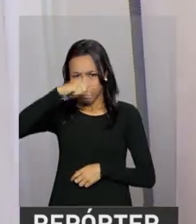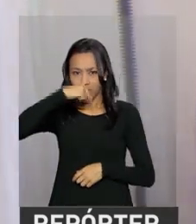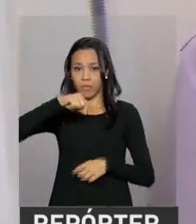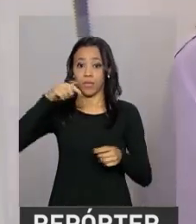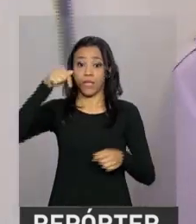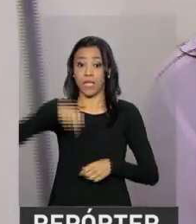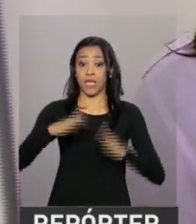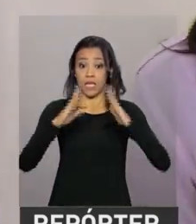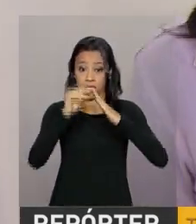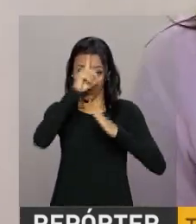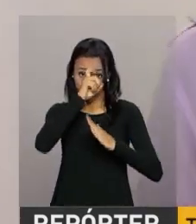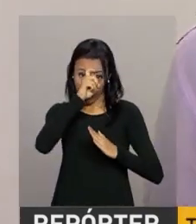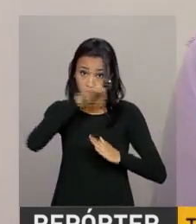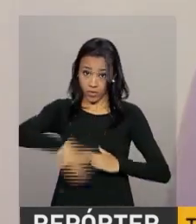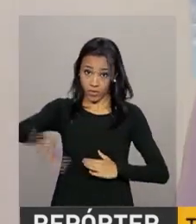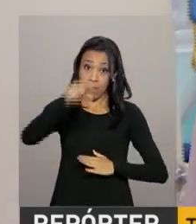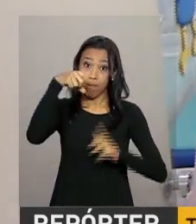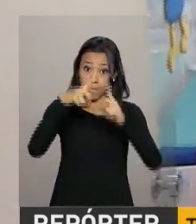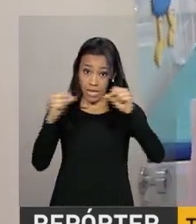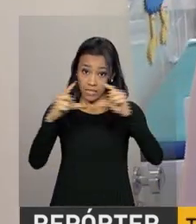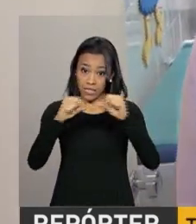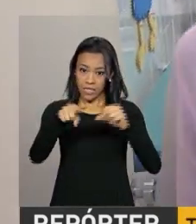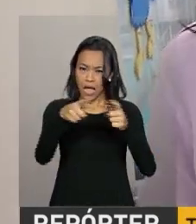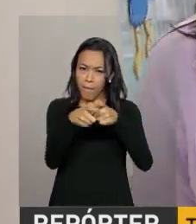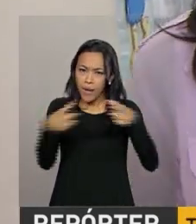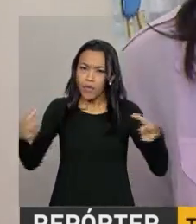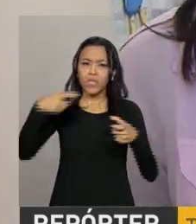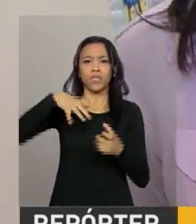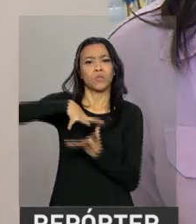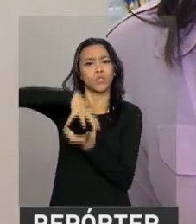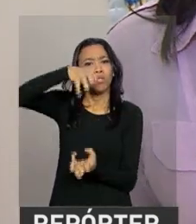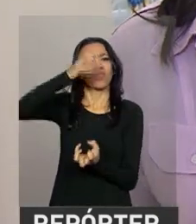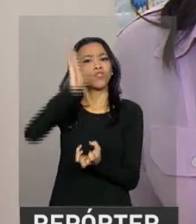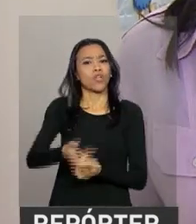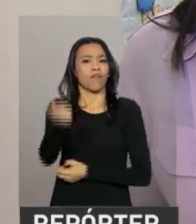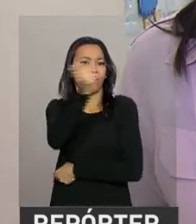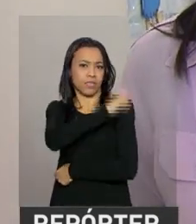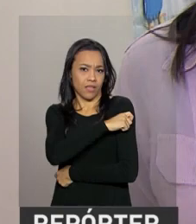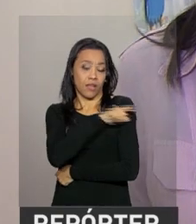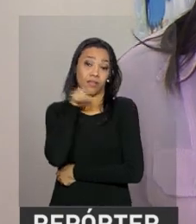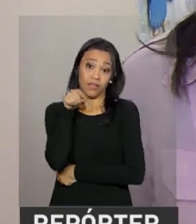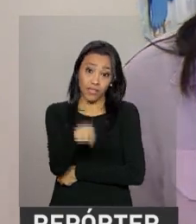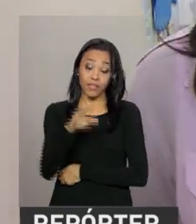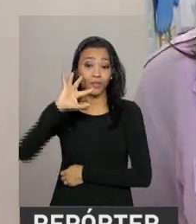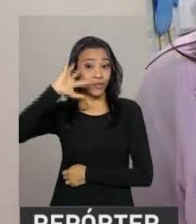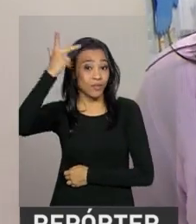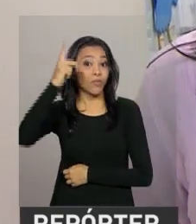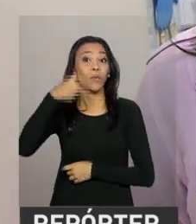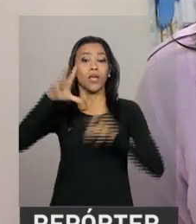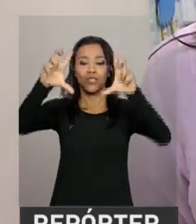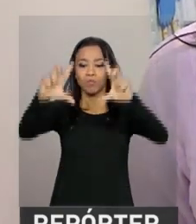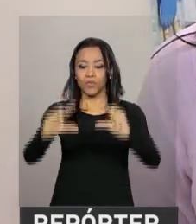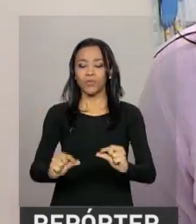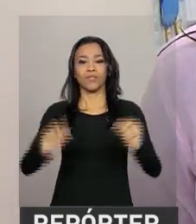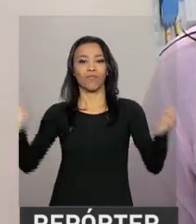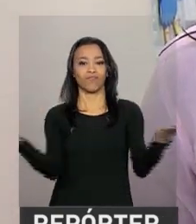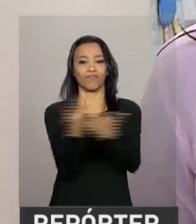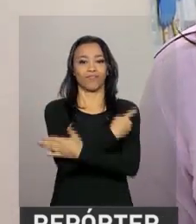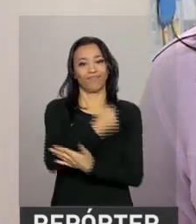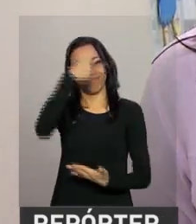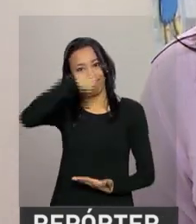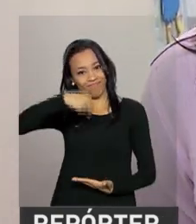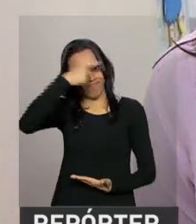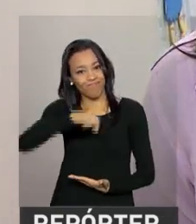de saúde, aqui em Brasília, a maioria dos idosos do bairro foi vacinada e a medida resultou na diminuição dos casos da